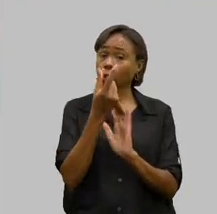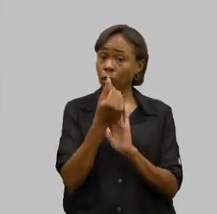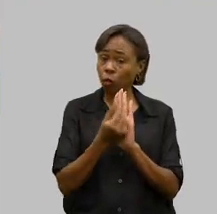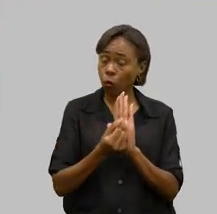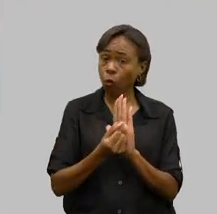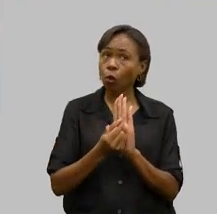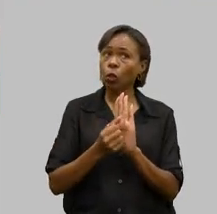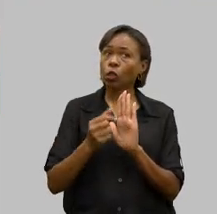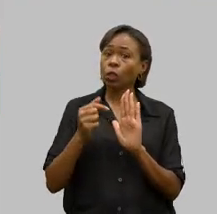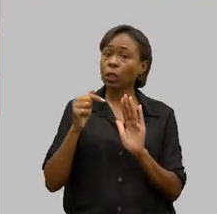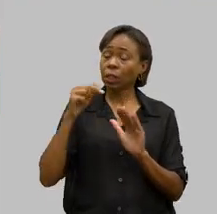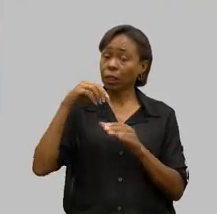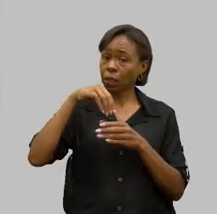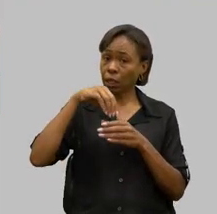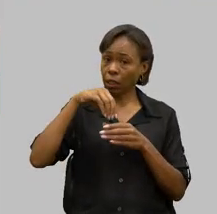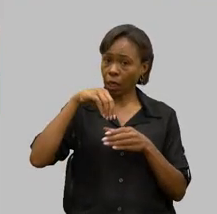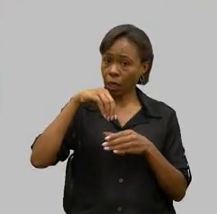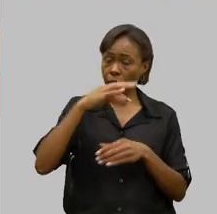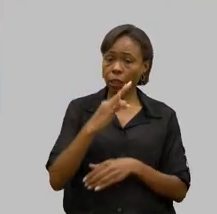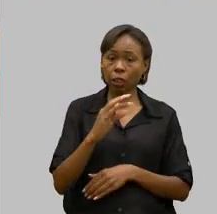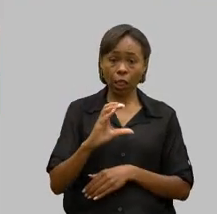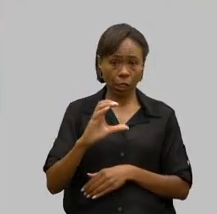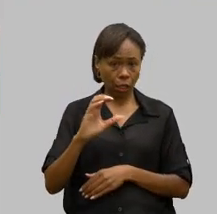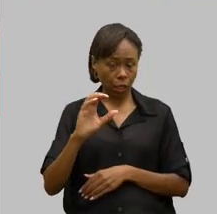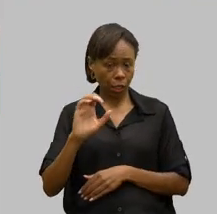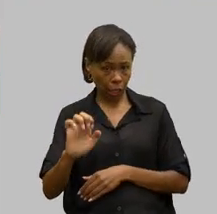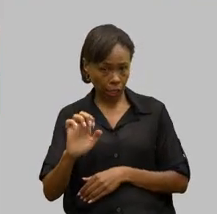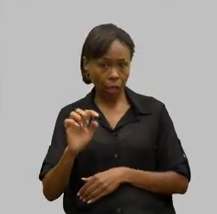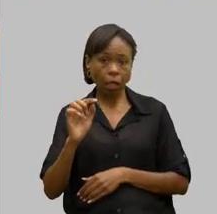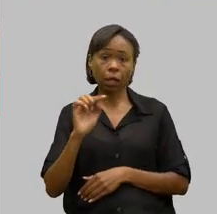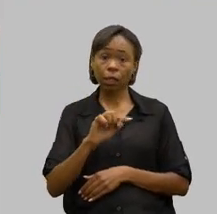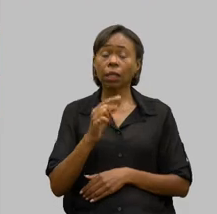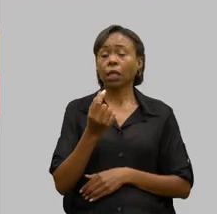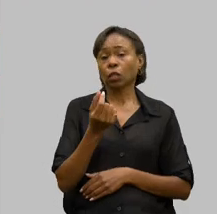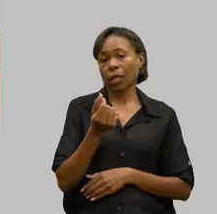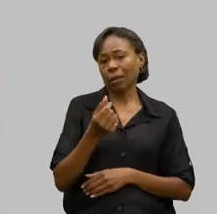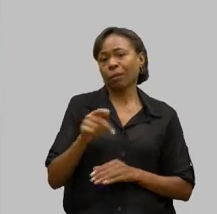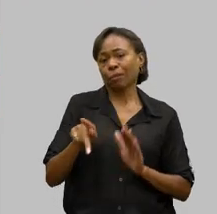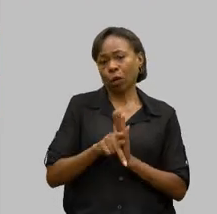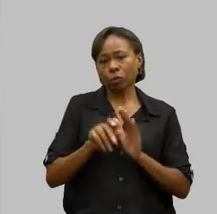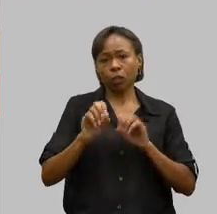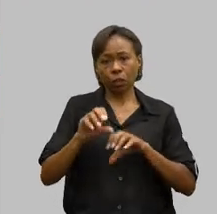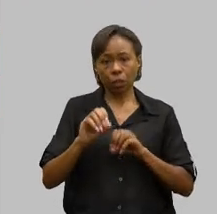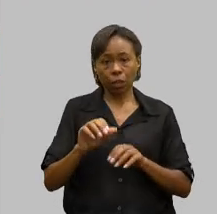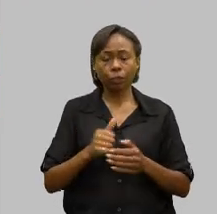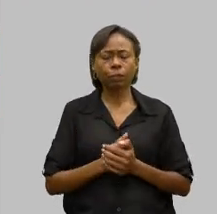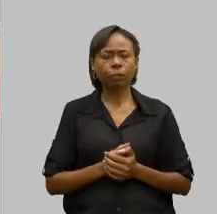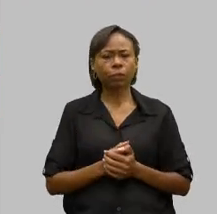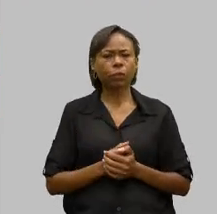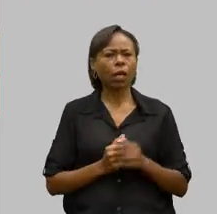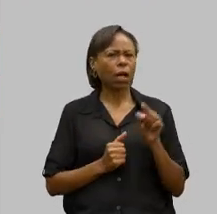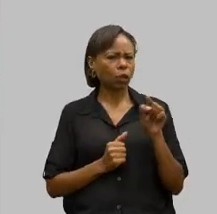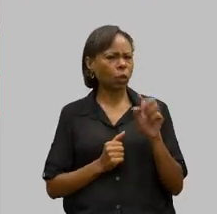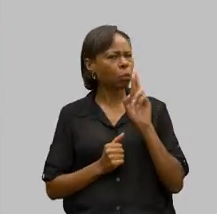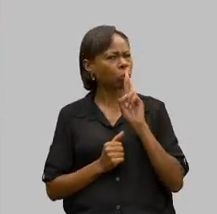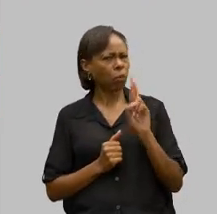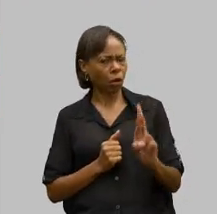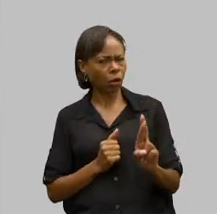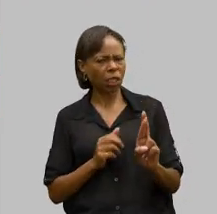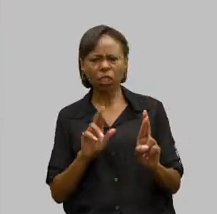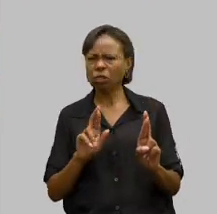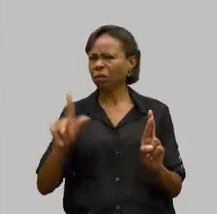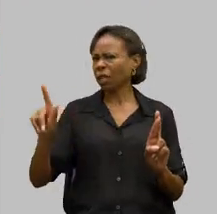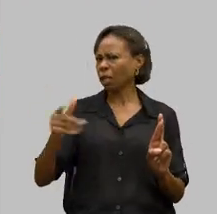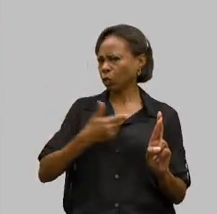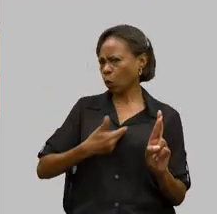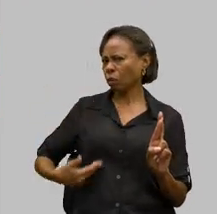do Fundeb e da cota salário-educação. Secretário, sua resposta do veto está diferente do que o governo colocou,